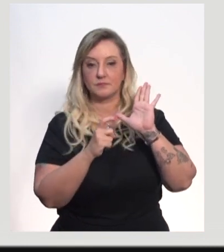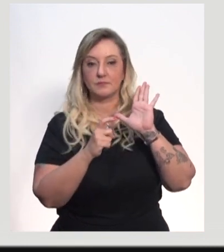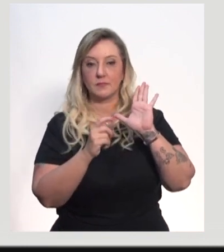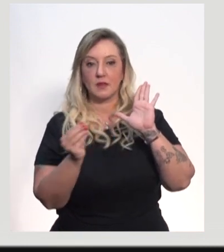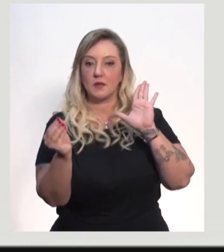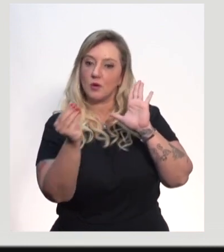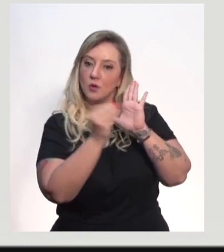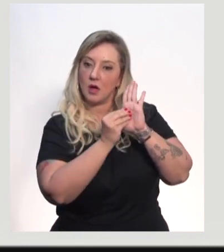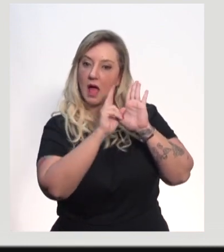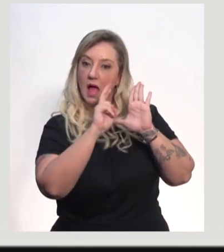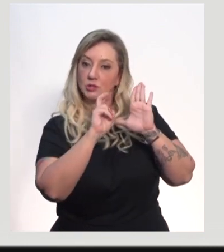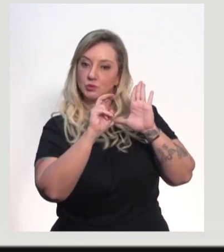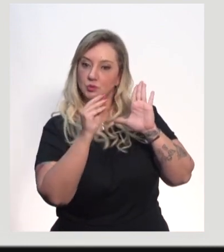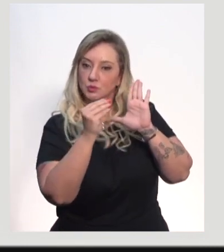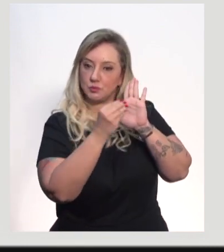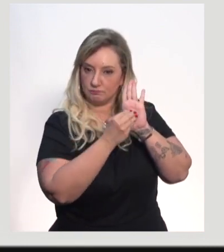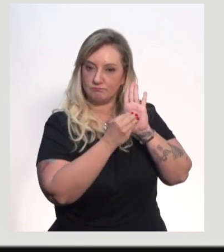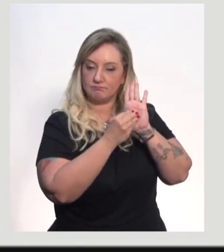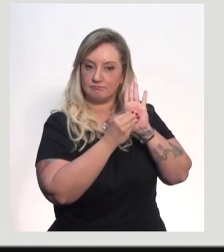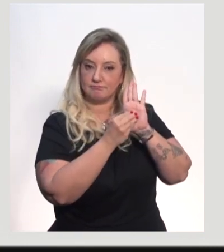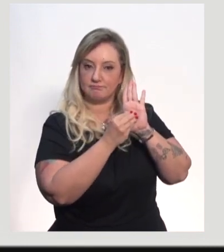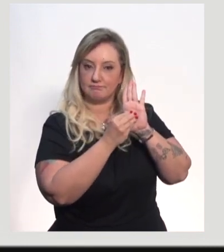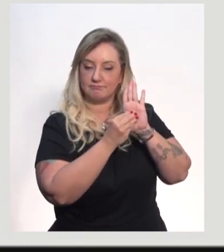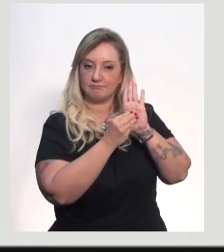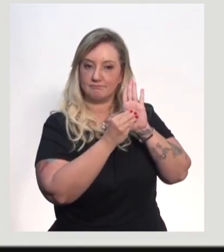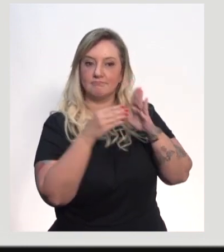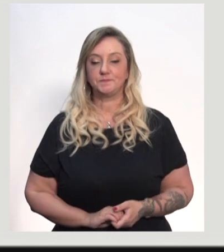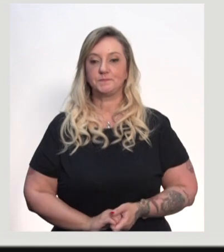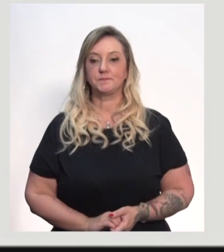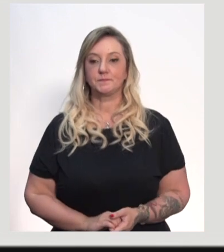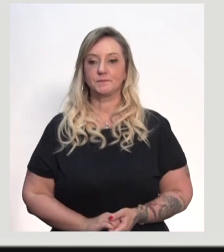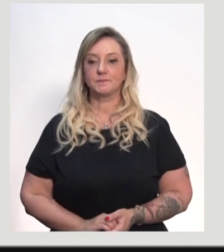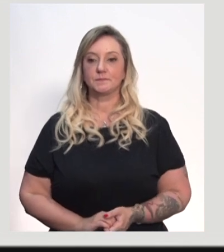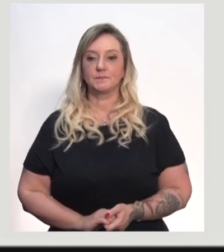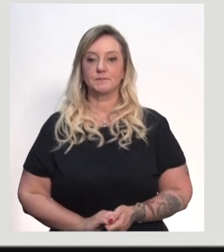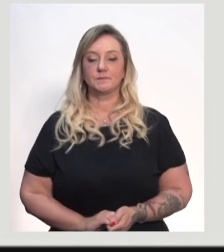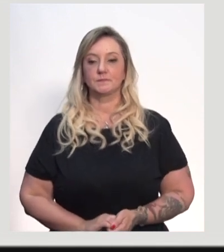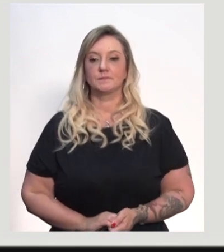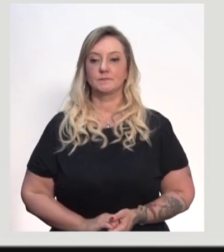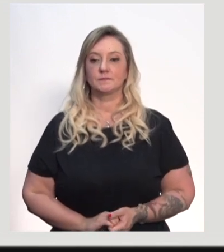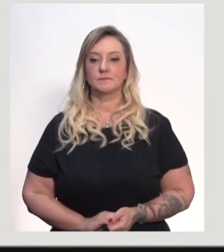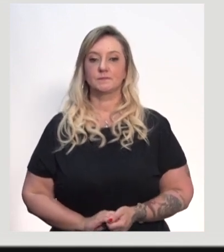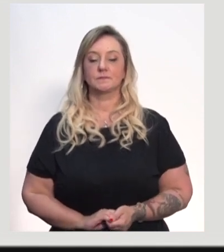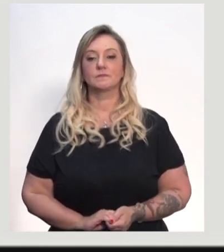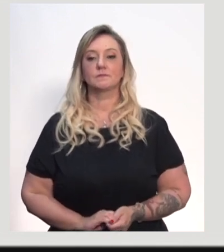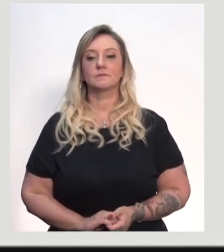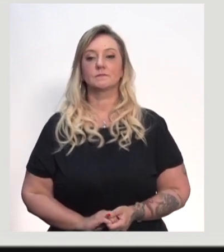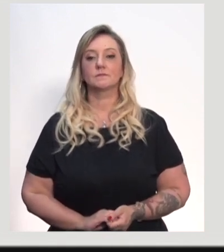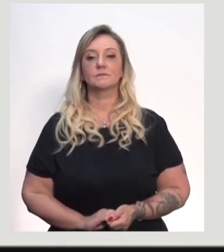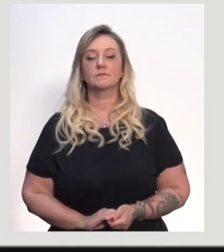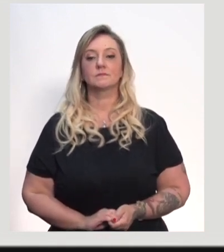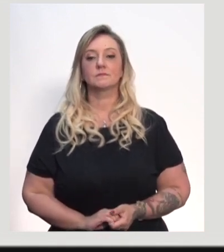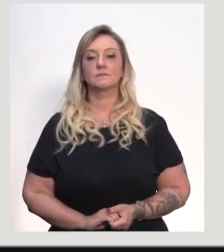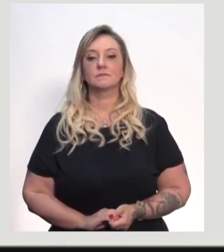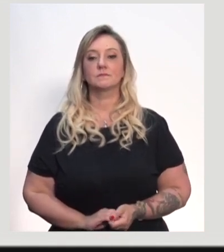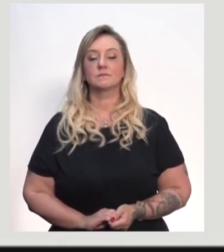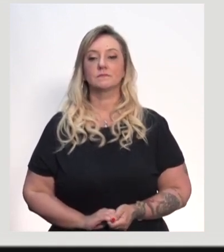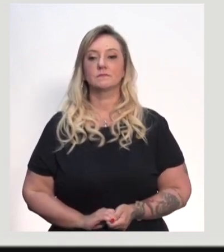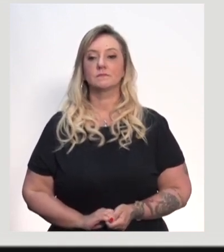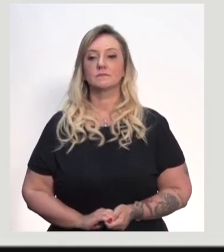Aqui onde ele aparece ingressar em reunião do Microsoft Teams, não vai aparecer para vocês, mas clicando com o botão